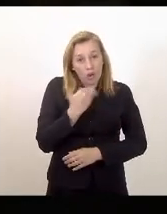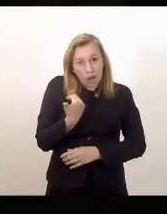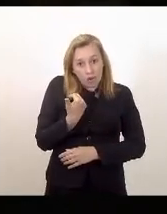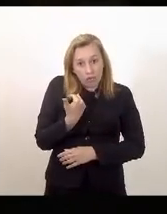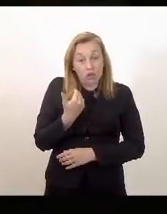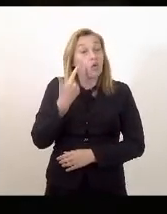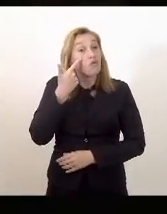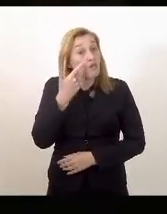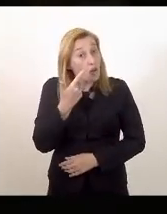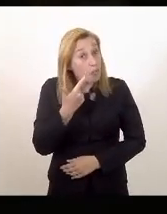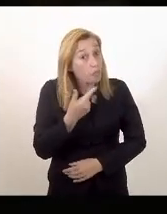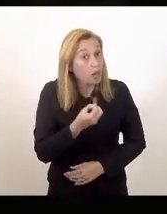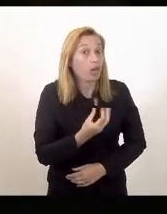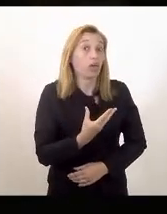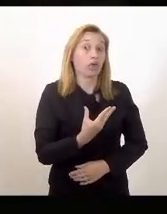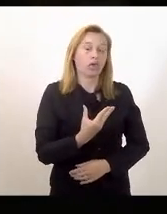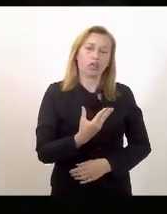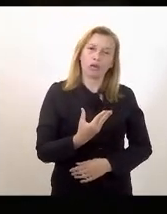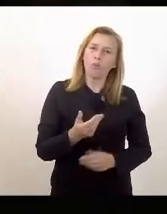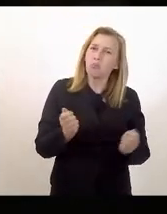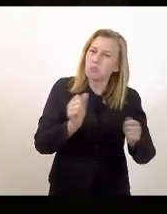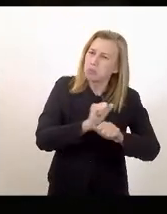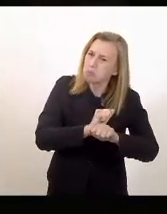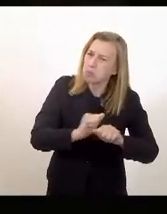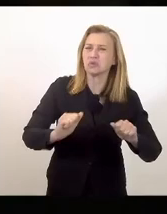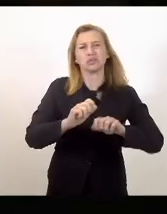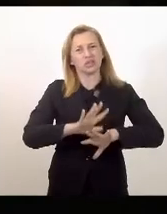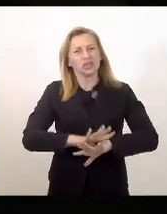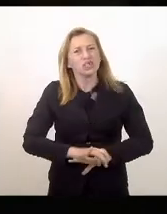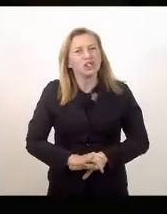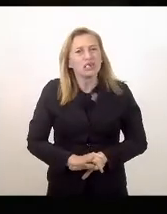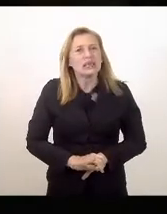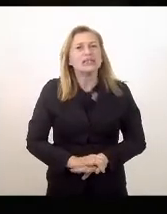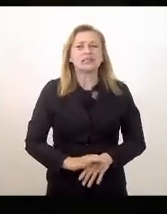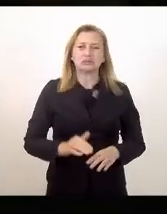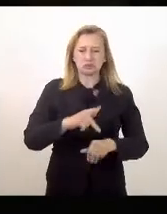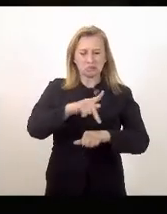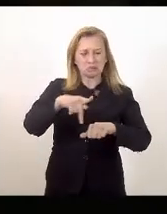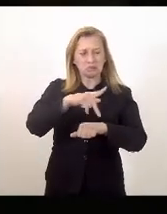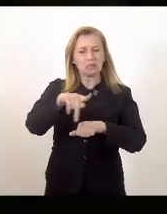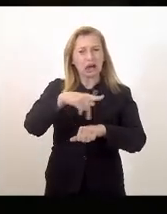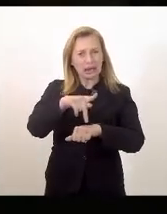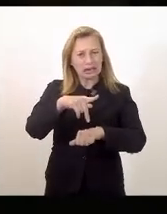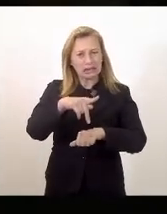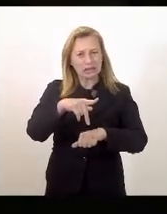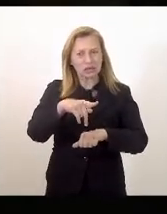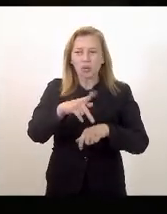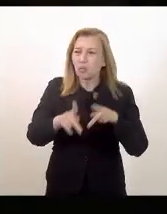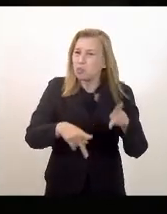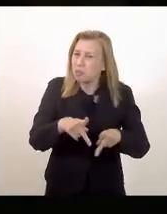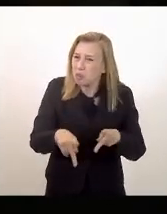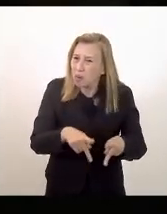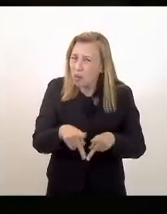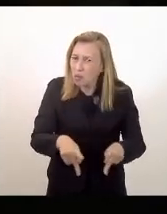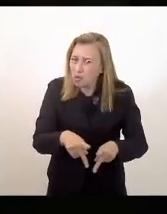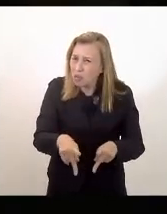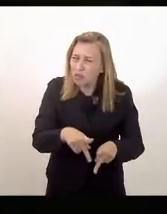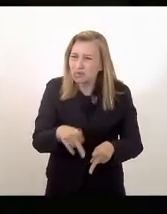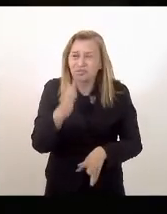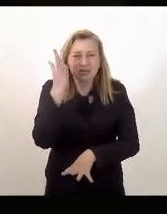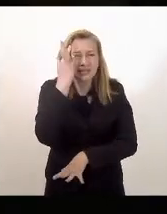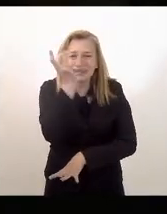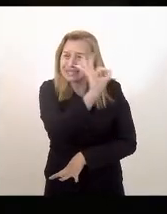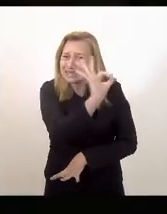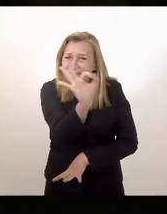veja bem, será possível que neste país a população não esteja